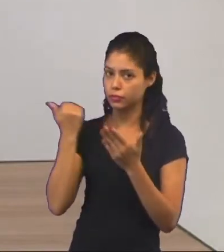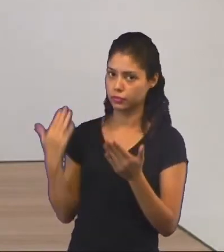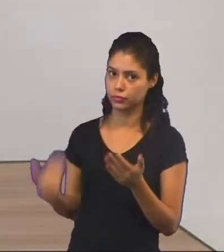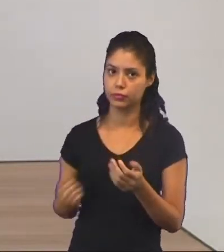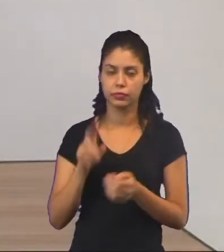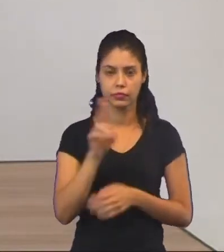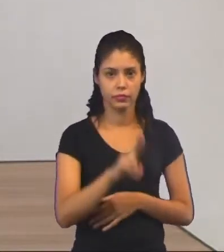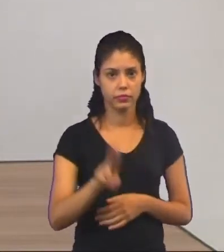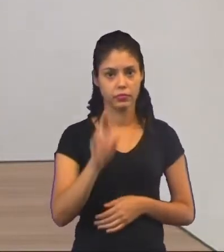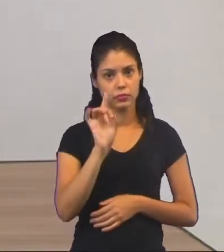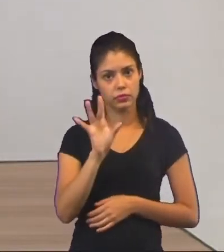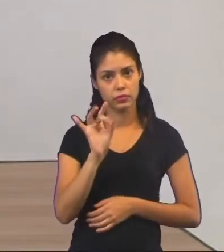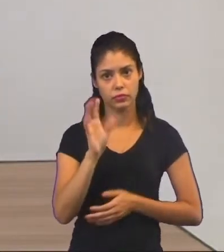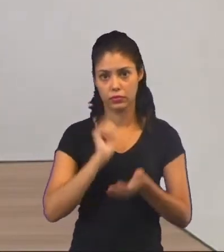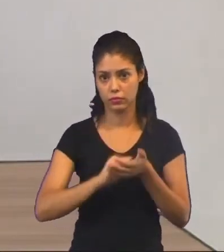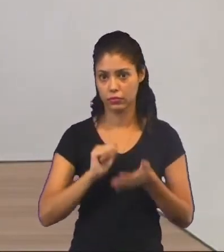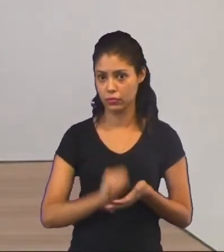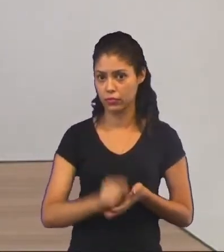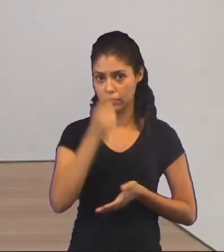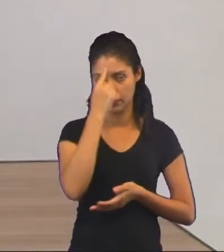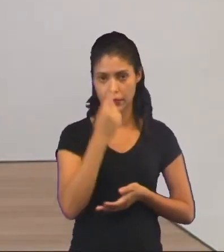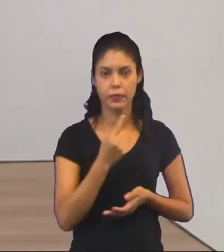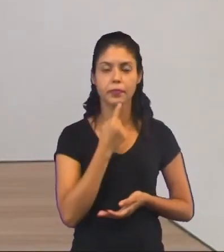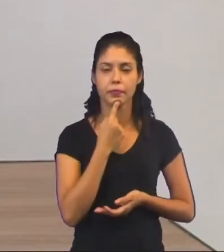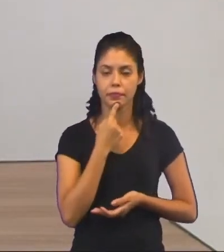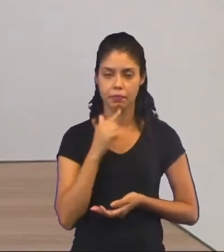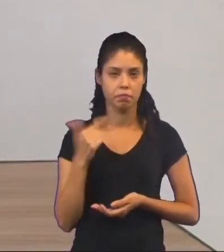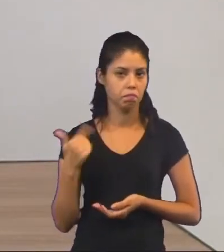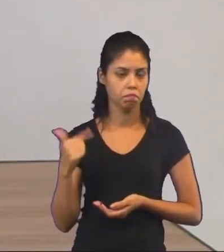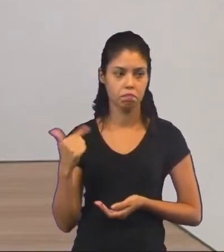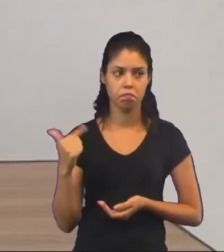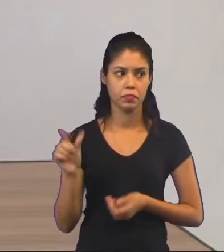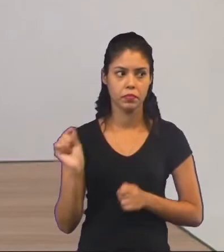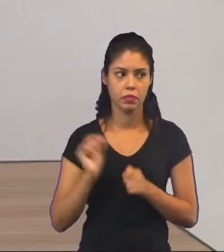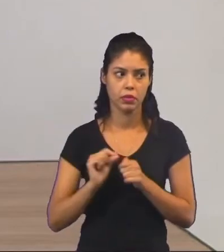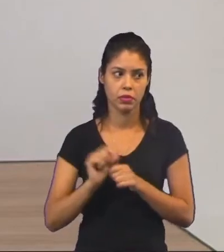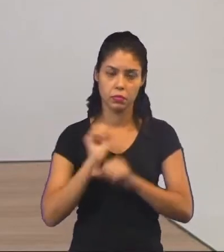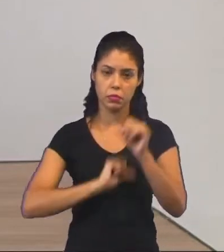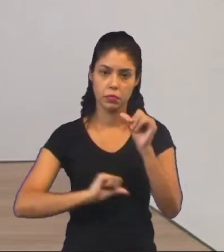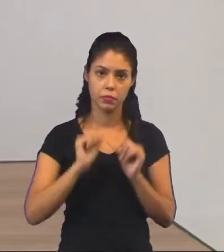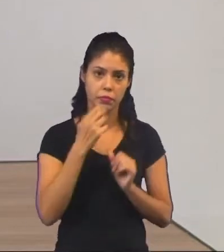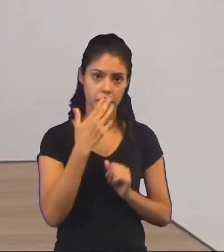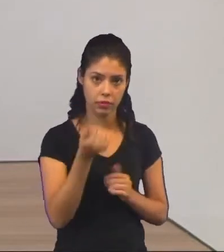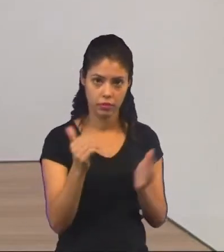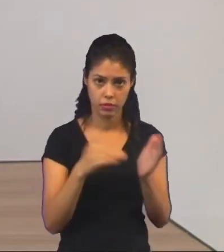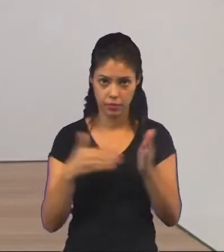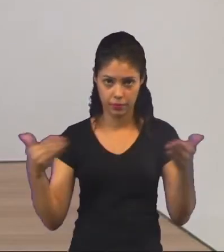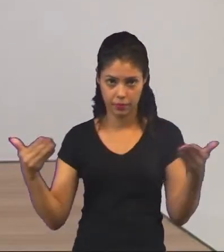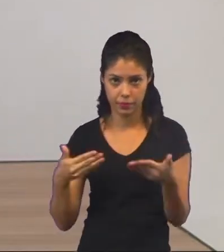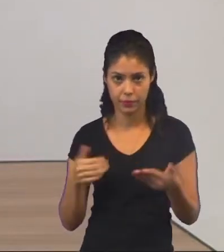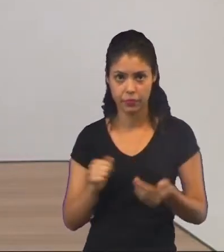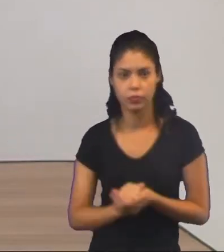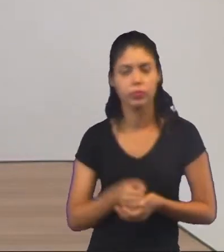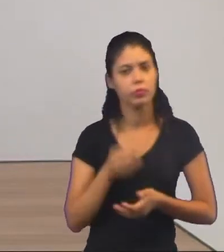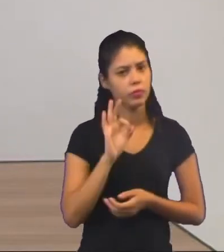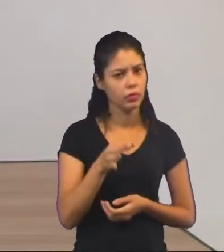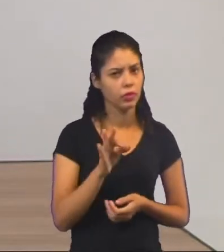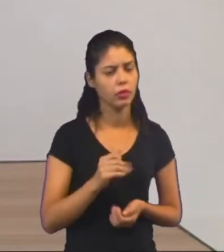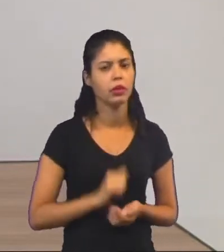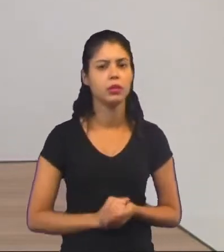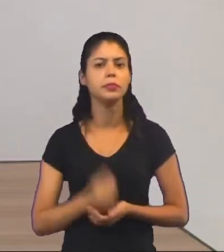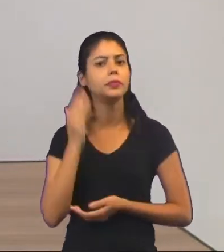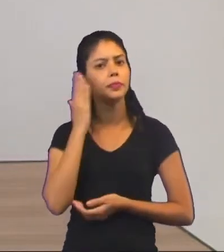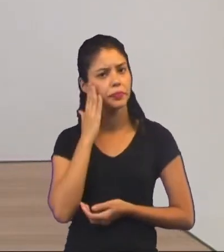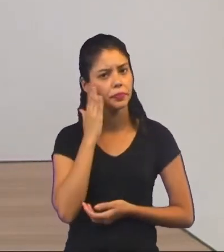Aqui foi utilizado somente a escrita, não fizeram uso de nenhuma imagem para fazer essa troca. Tudo bem até aqui? Certinho?